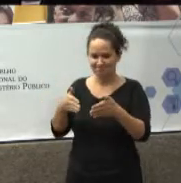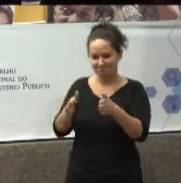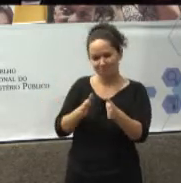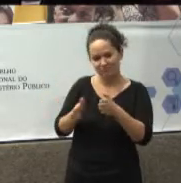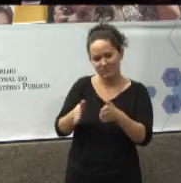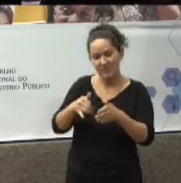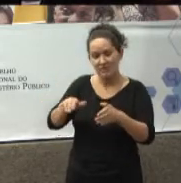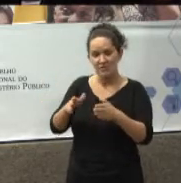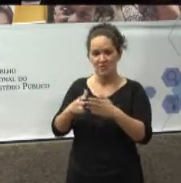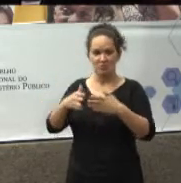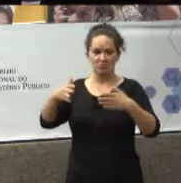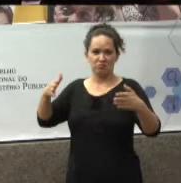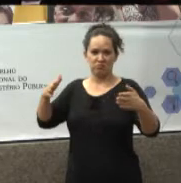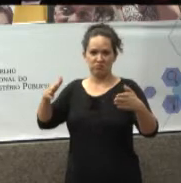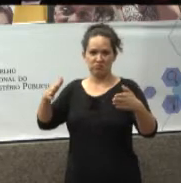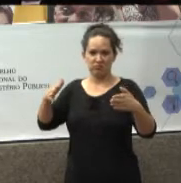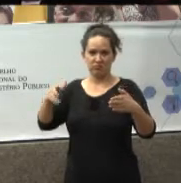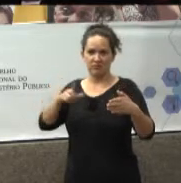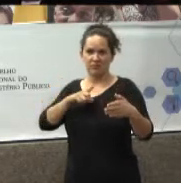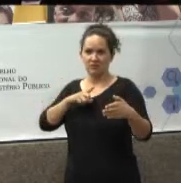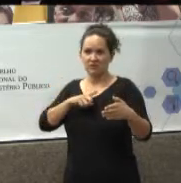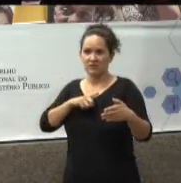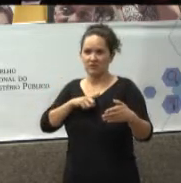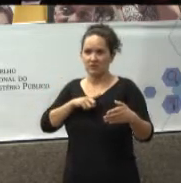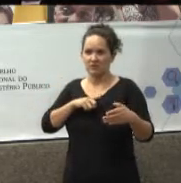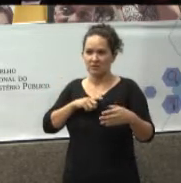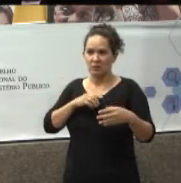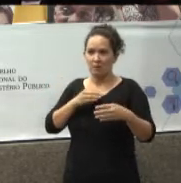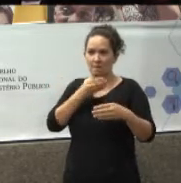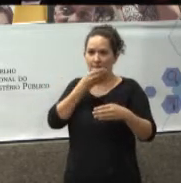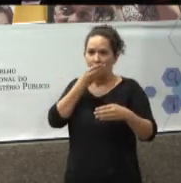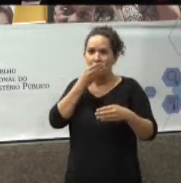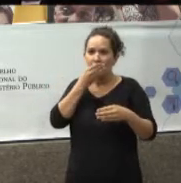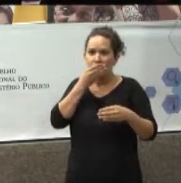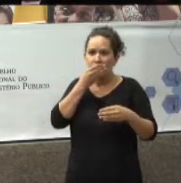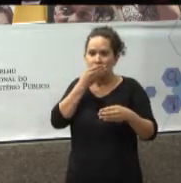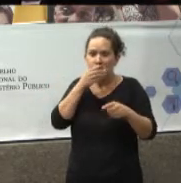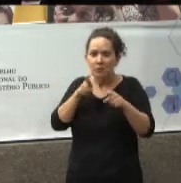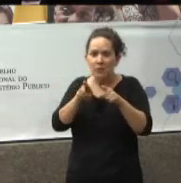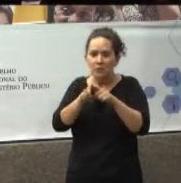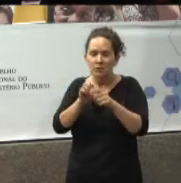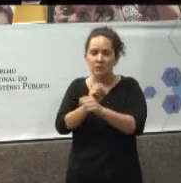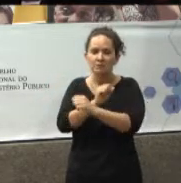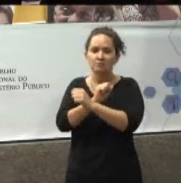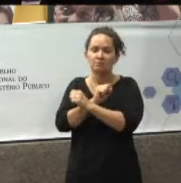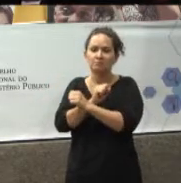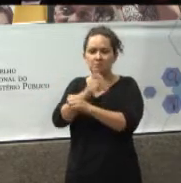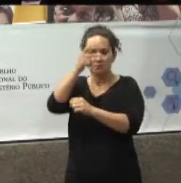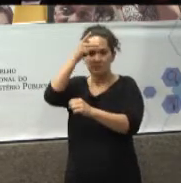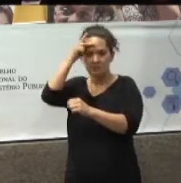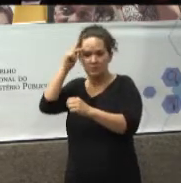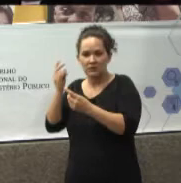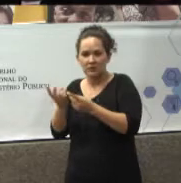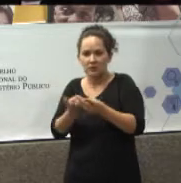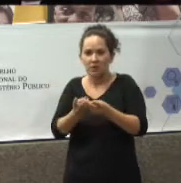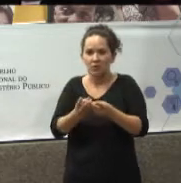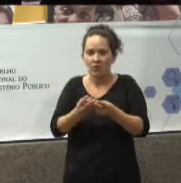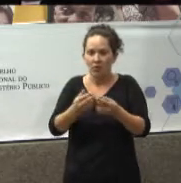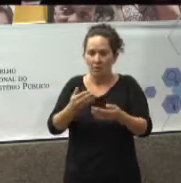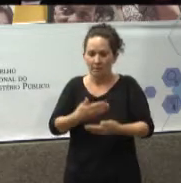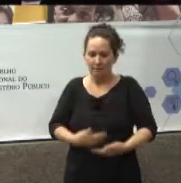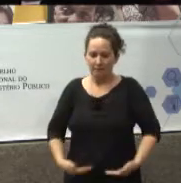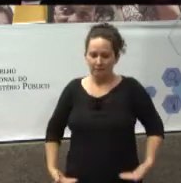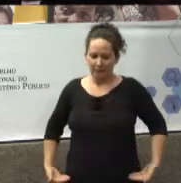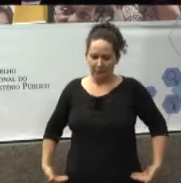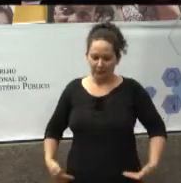teria ele amordaçava e algemava o o visitante e cortava as pernas se